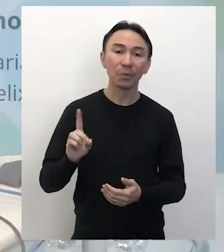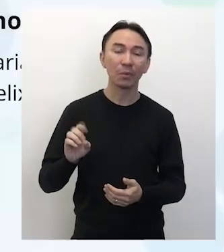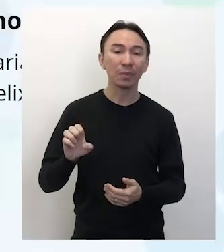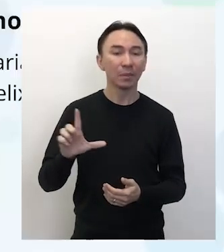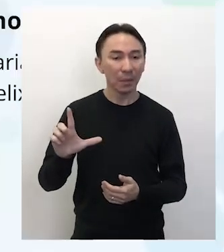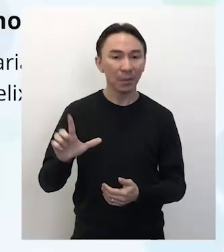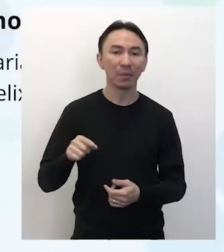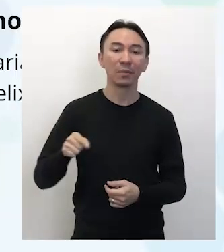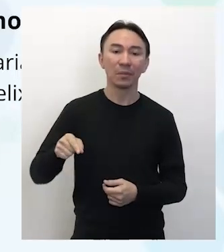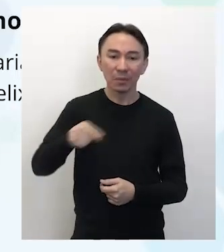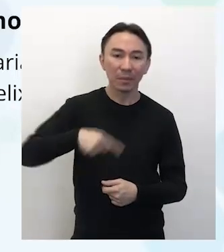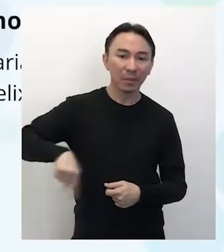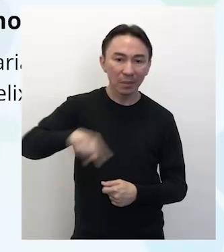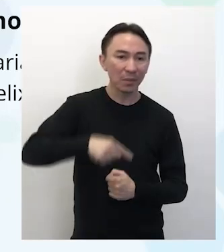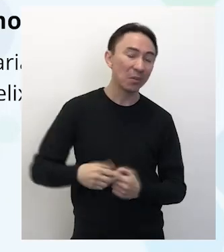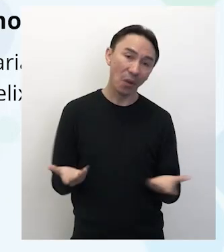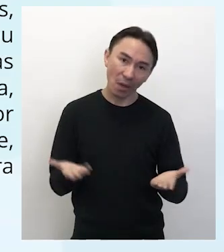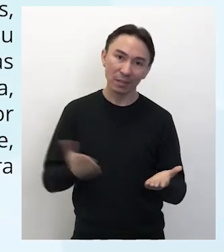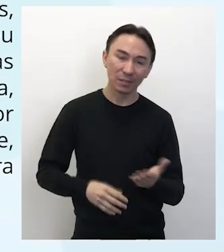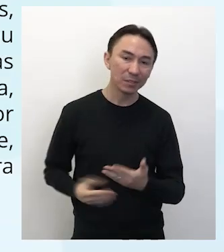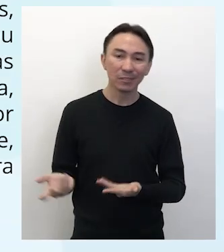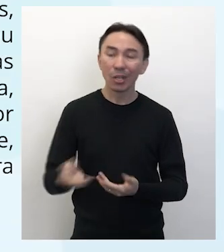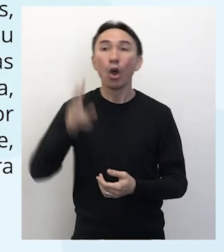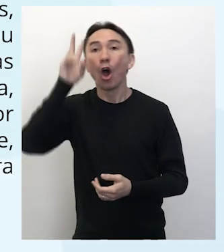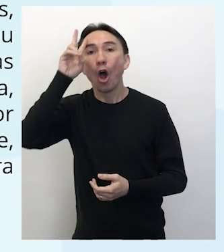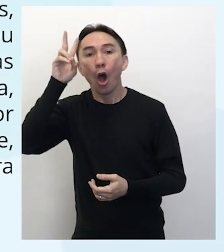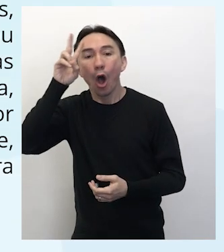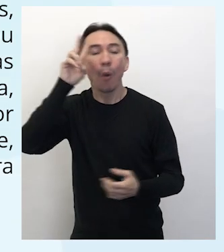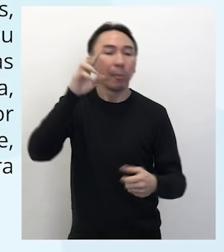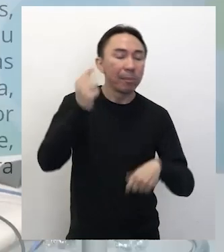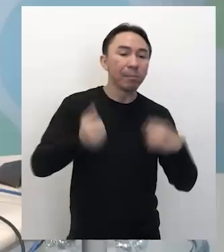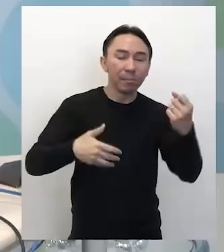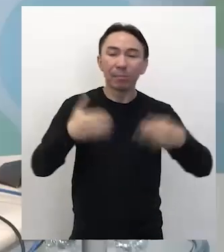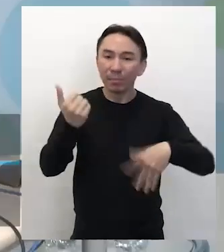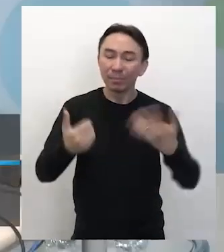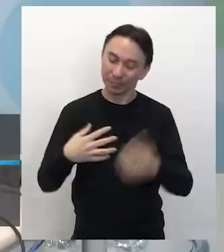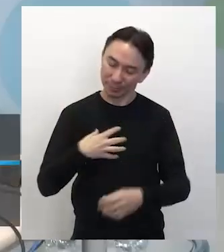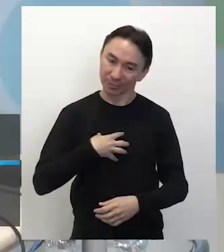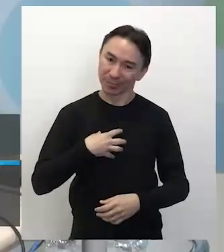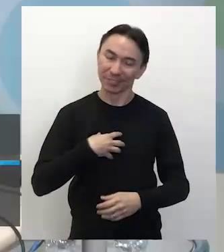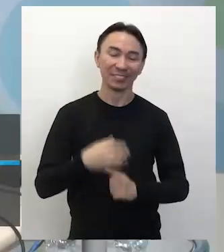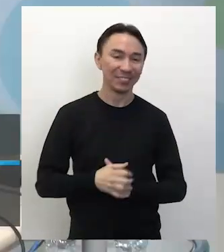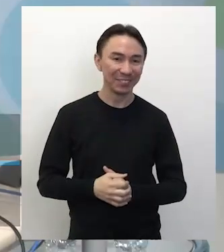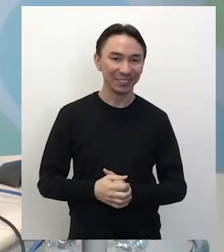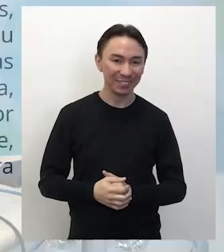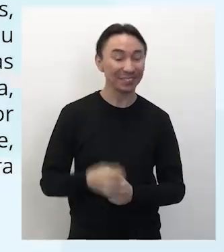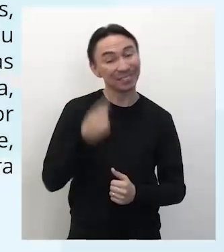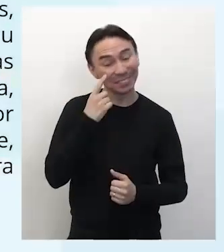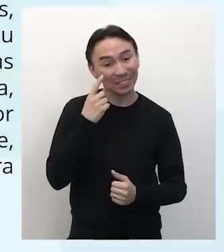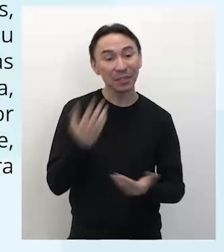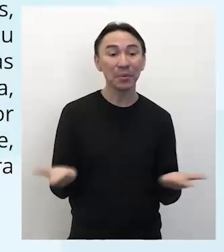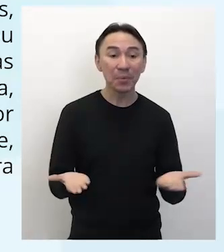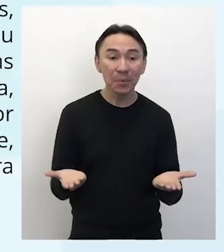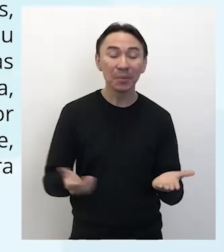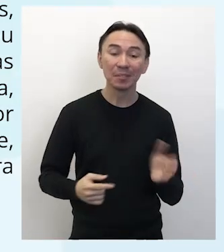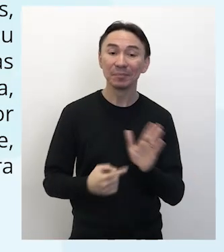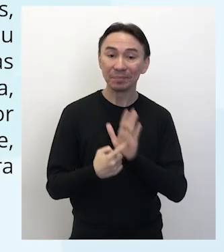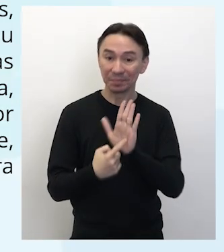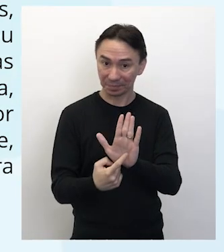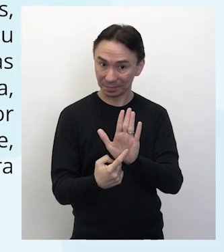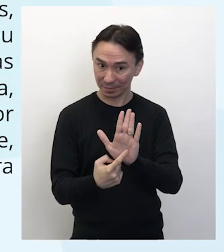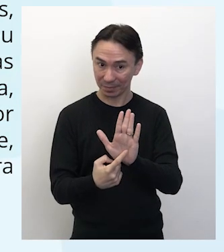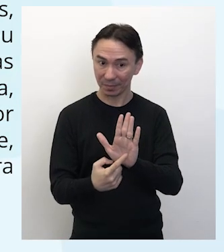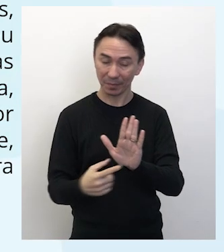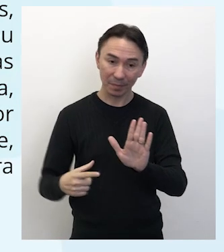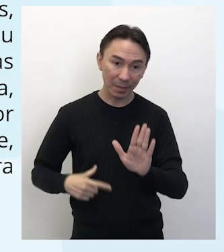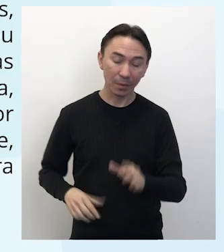de contar história. A apresentação da aula, vamos lá? Cordel, patrimônio cultural e